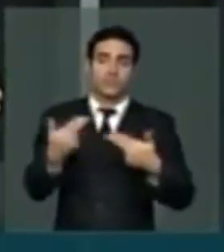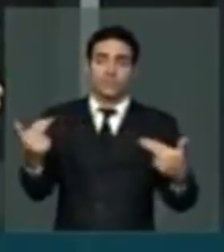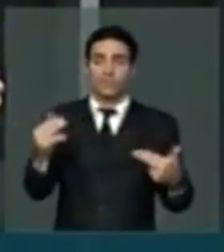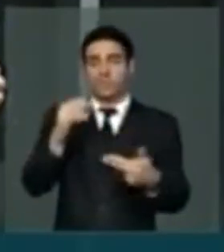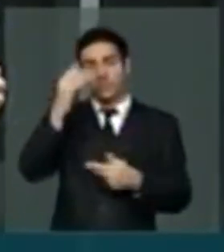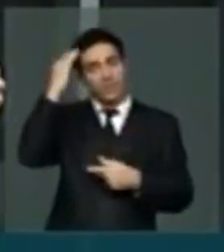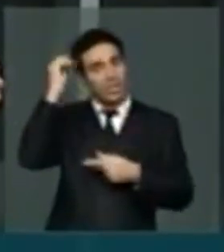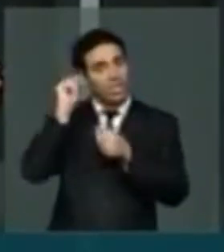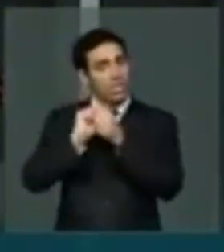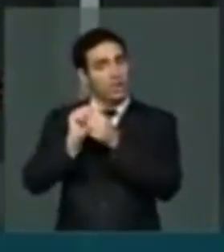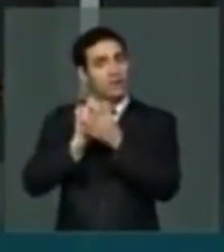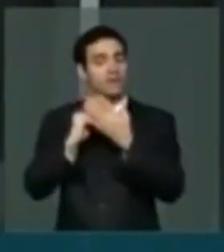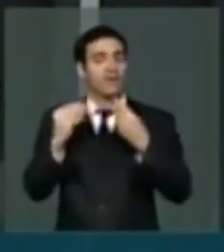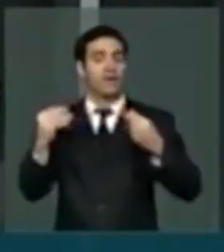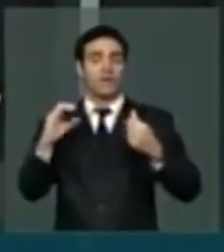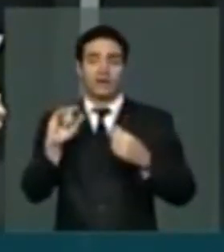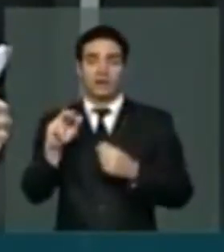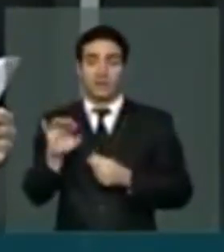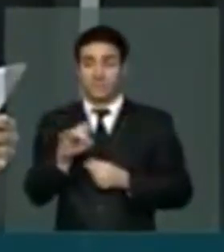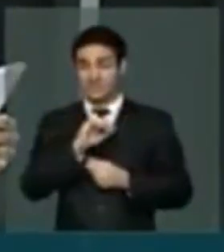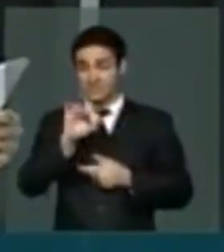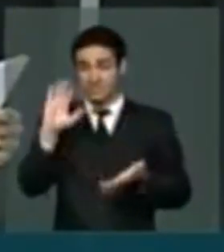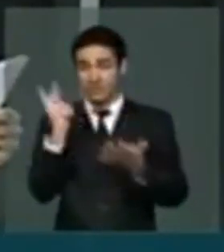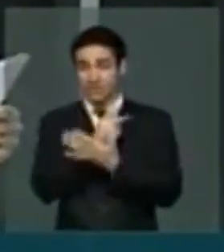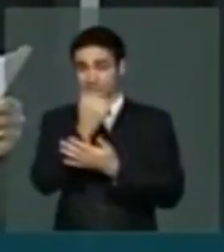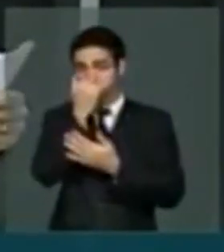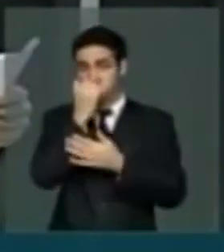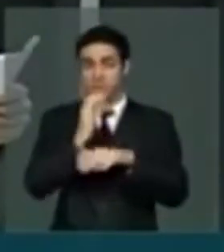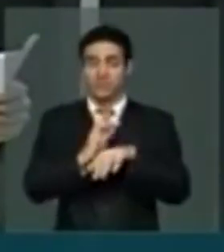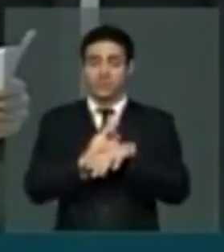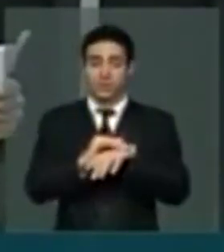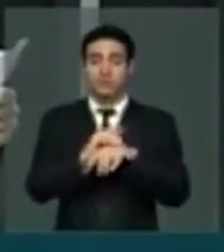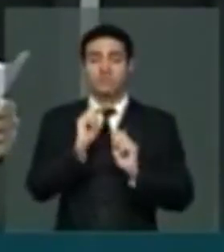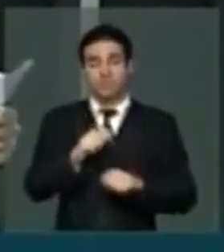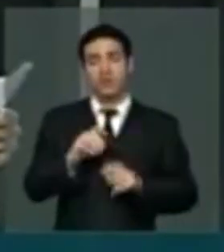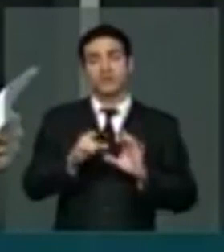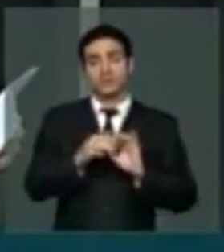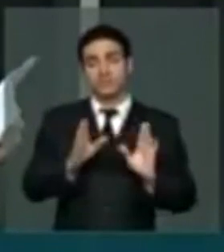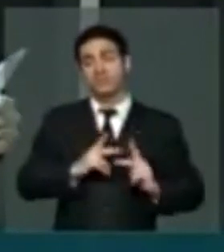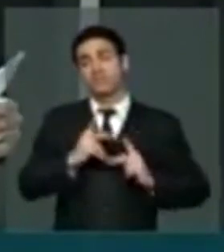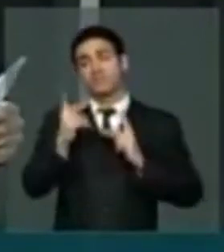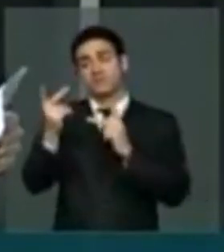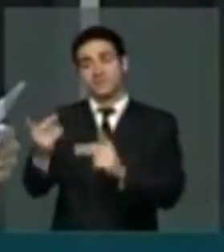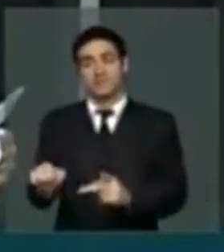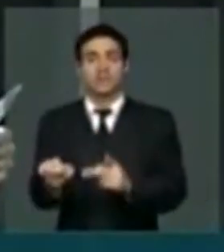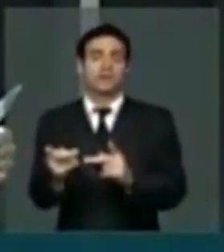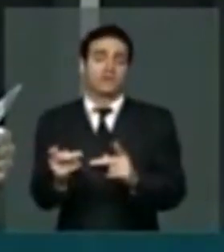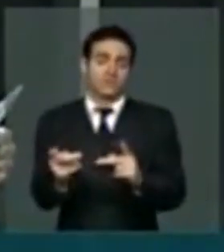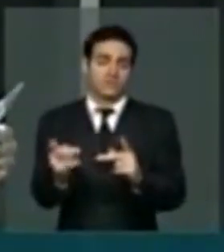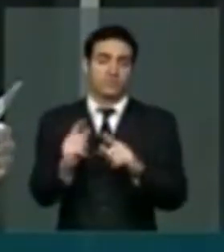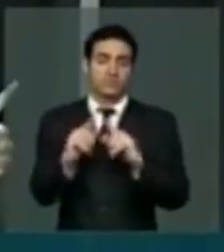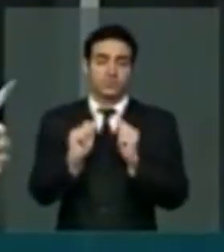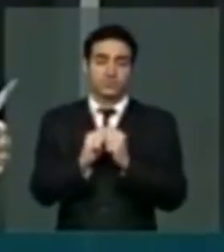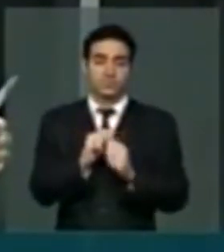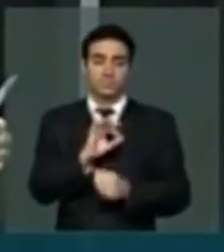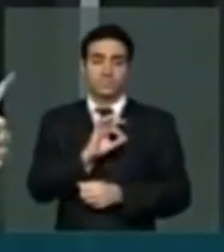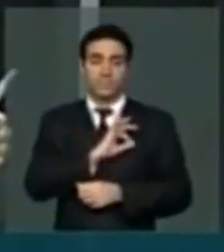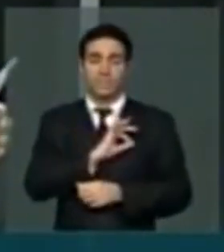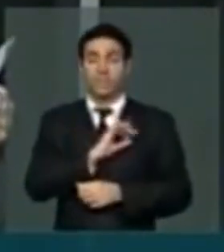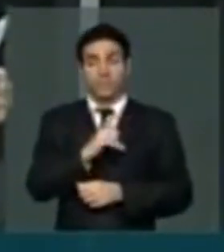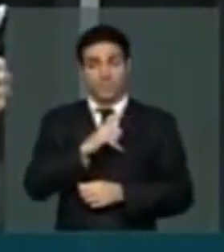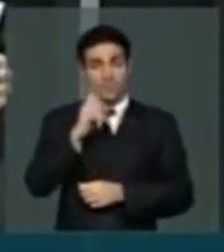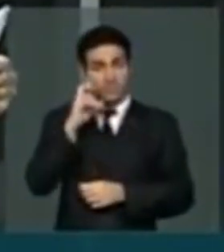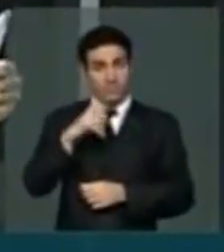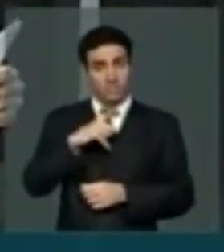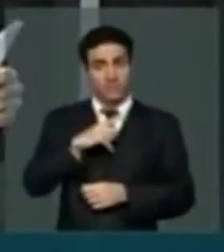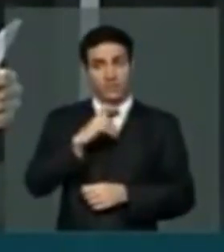doença grave na família do presidiário, ele poderá visitar a pessoa enferma com escolta. Lembro que são 500 mil